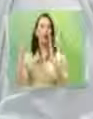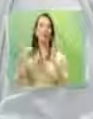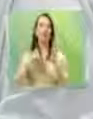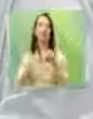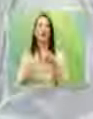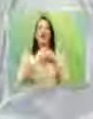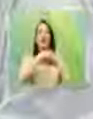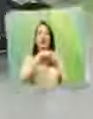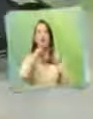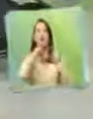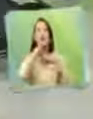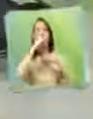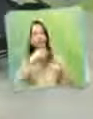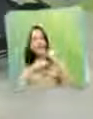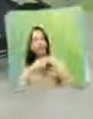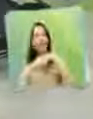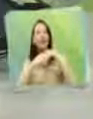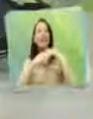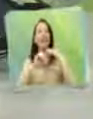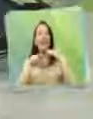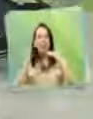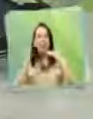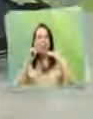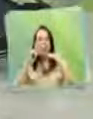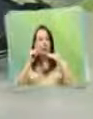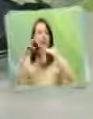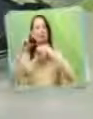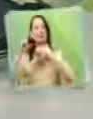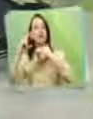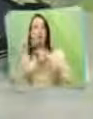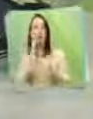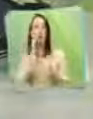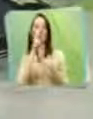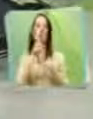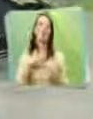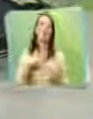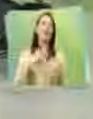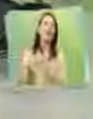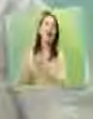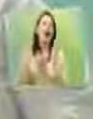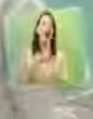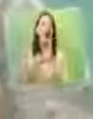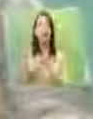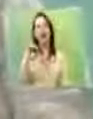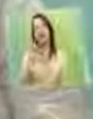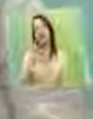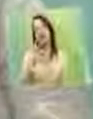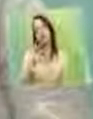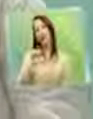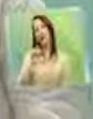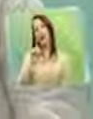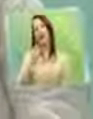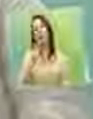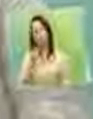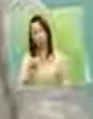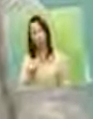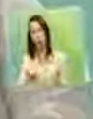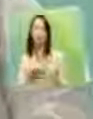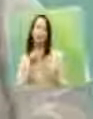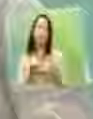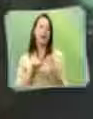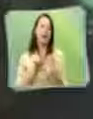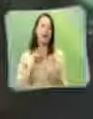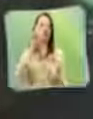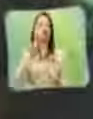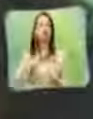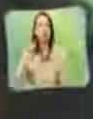um momento de recuo logo após o momento que eu quero de avanço. A gente tem as ditaduras, por exemplo, né, que você tem aí um recuo enorme dos